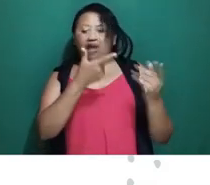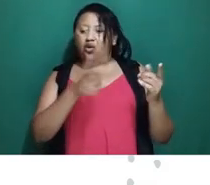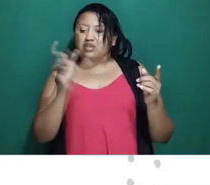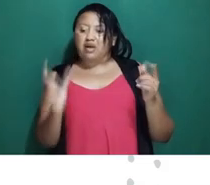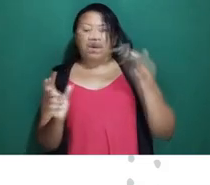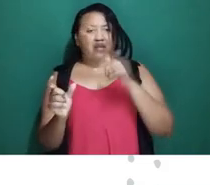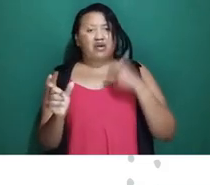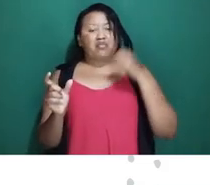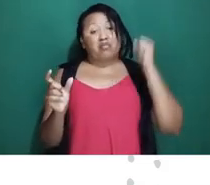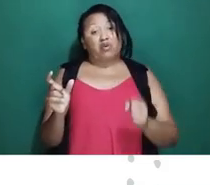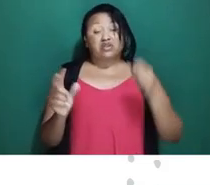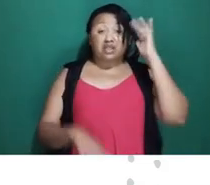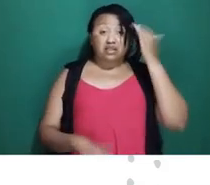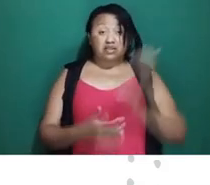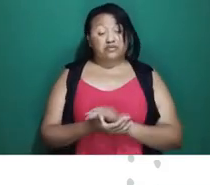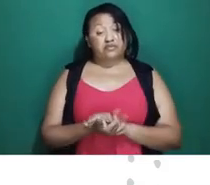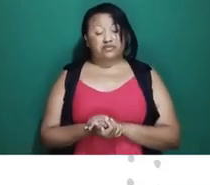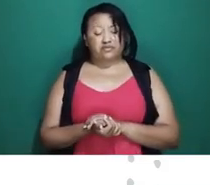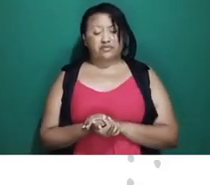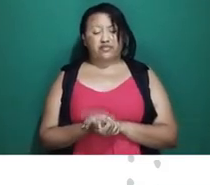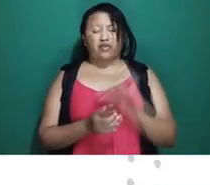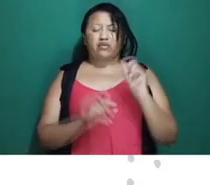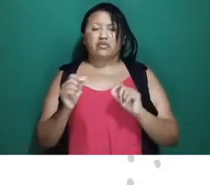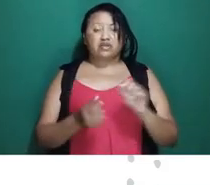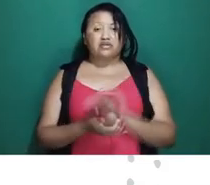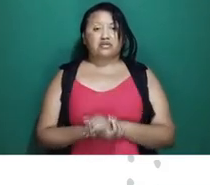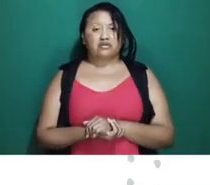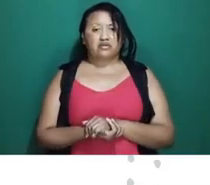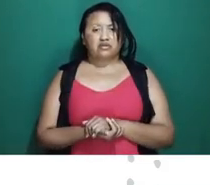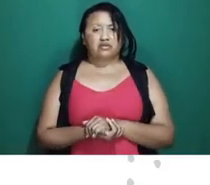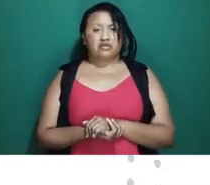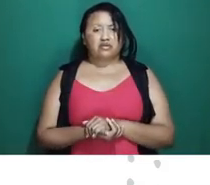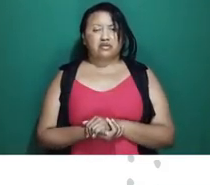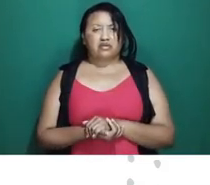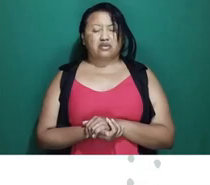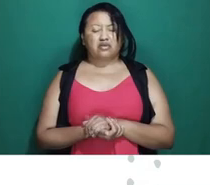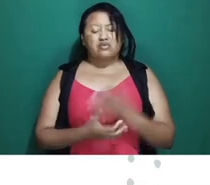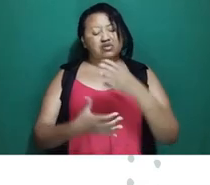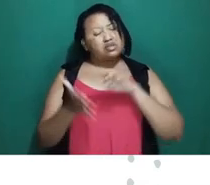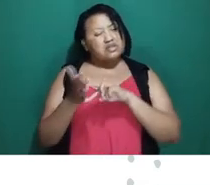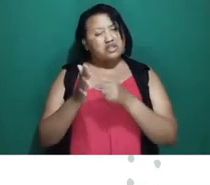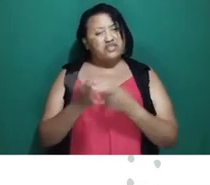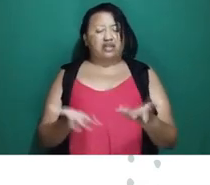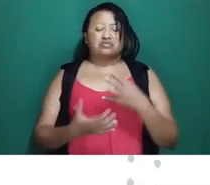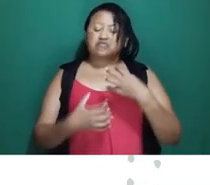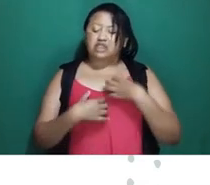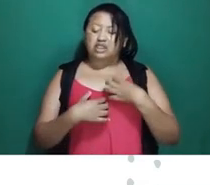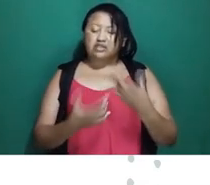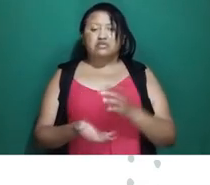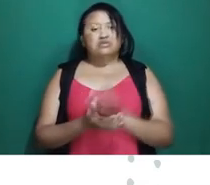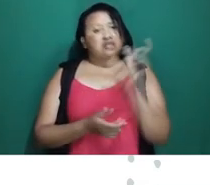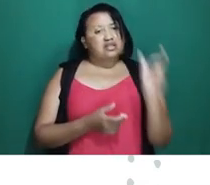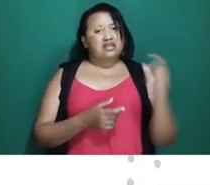para a gente poder entender O que é o sentido né o sentido dessa